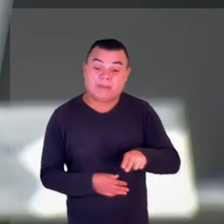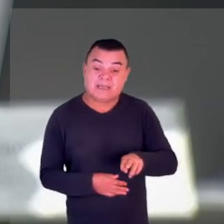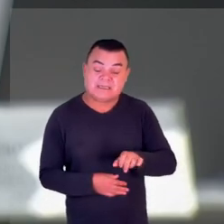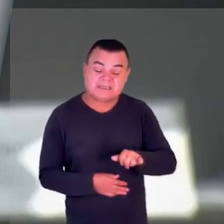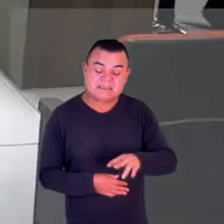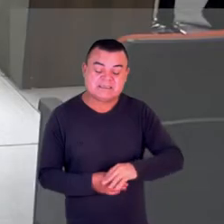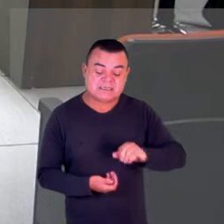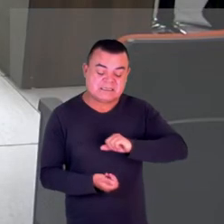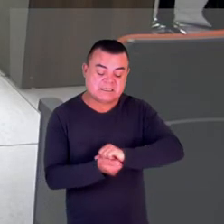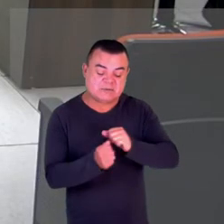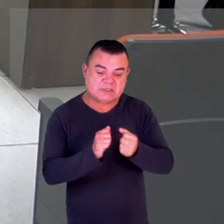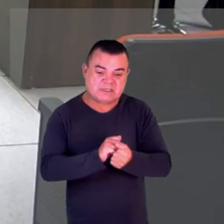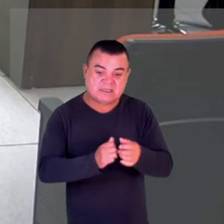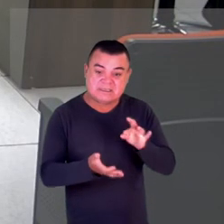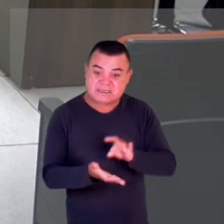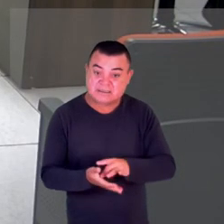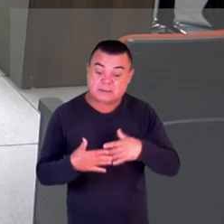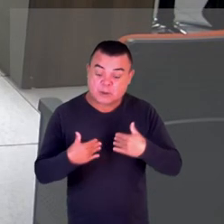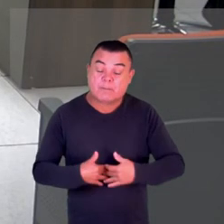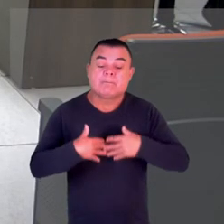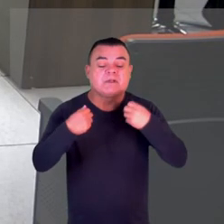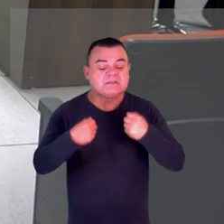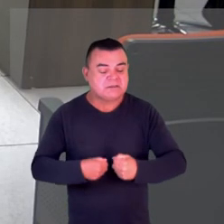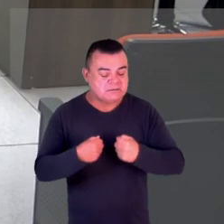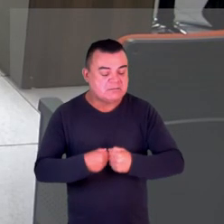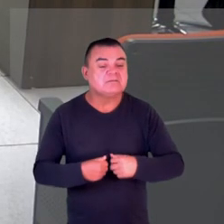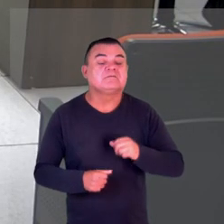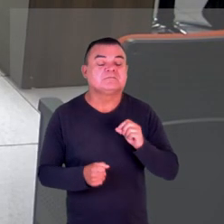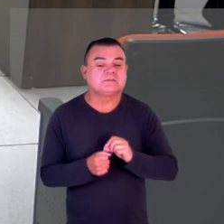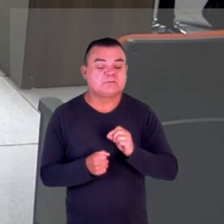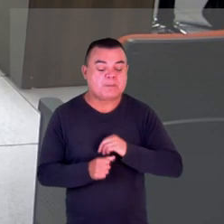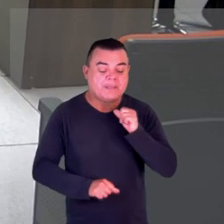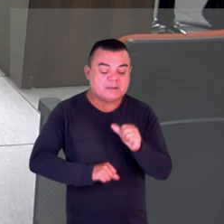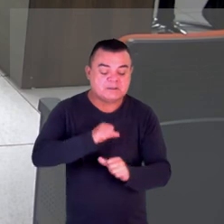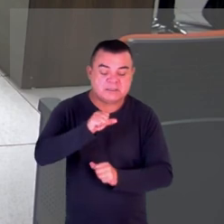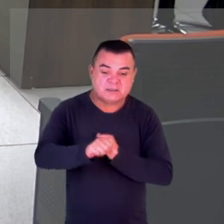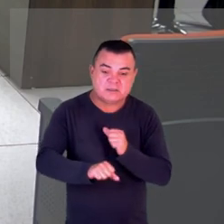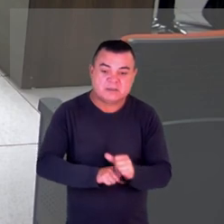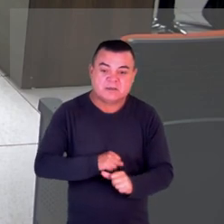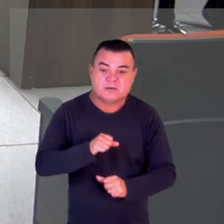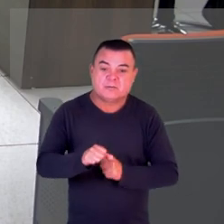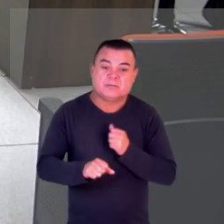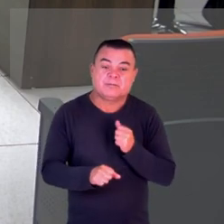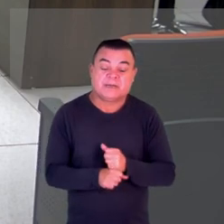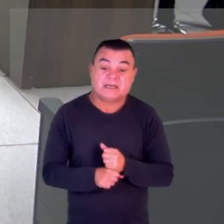etc então é preciso fazermos uma transição para deixarmos de sermos